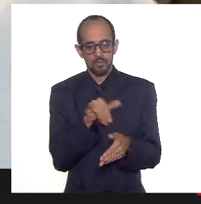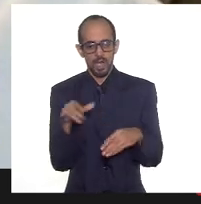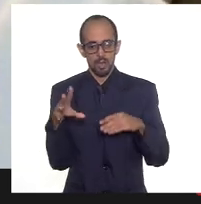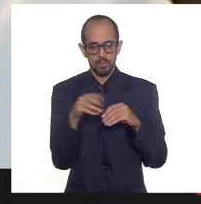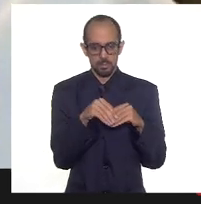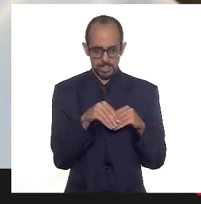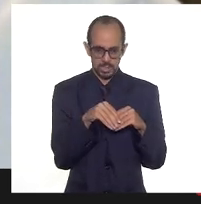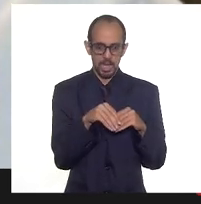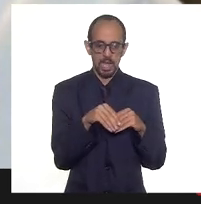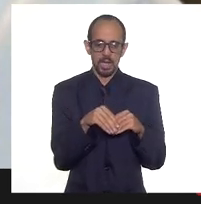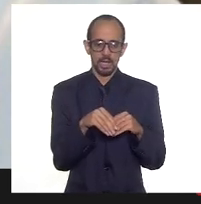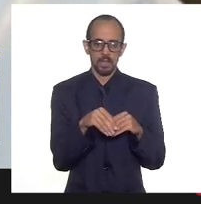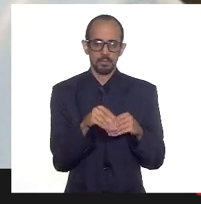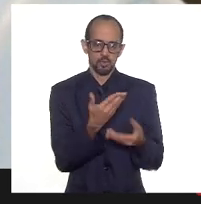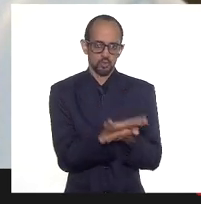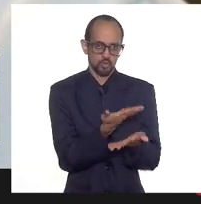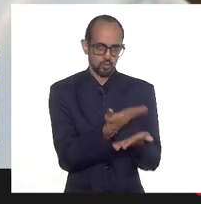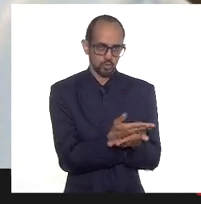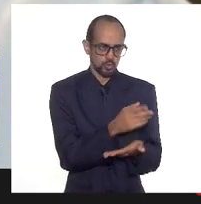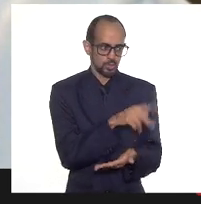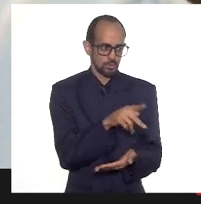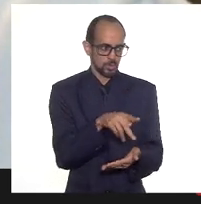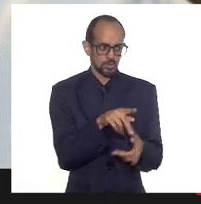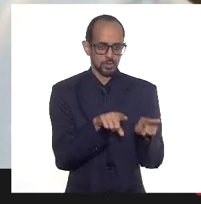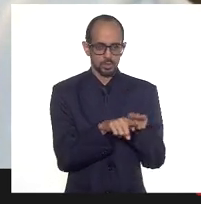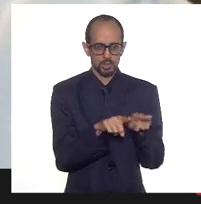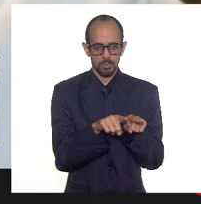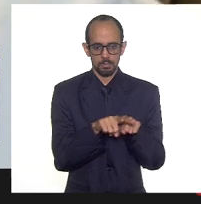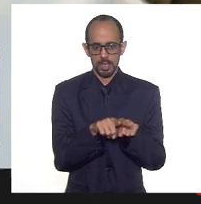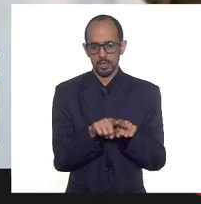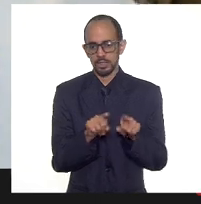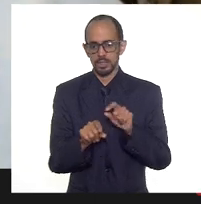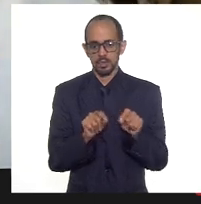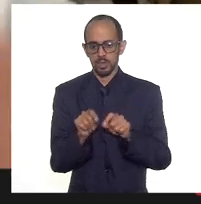os estudos das professoras.